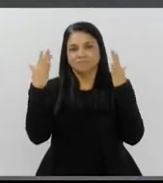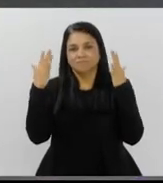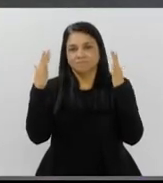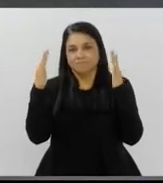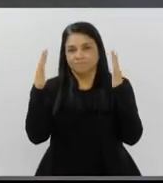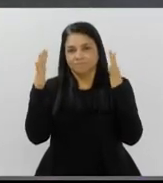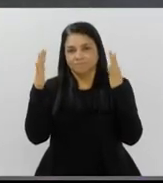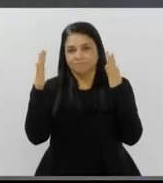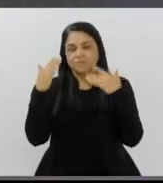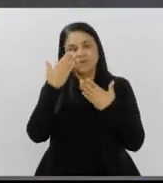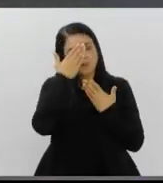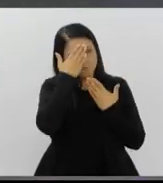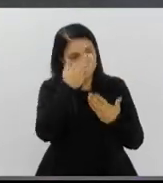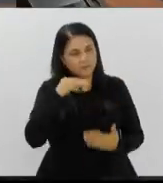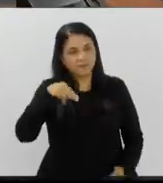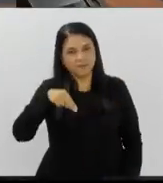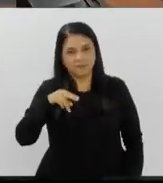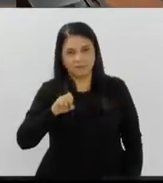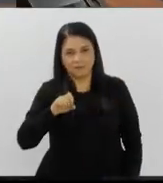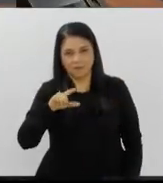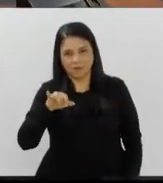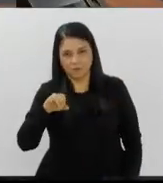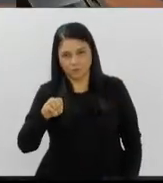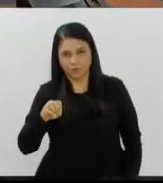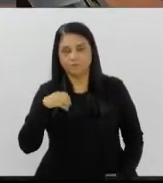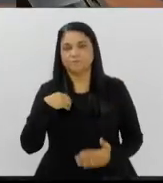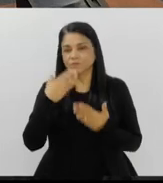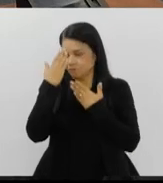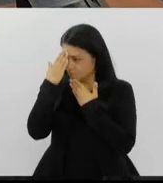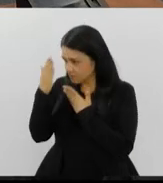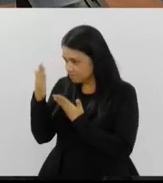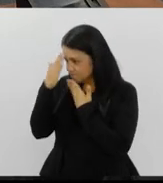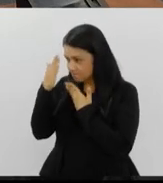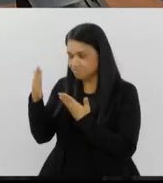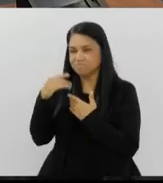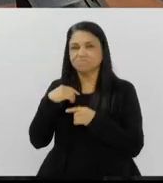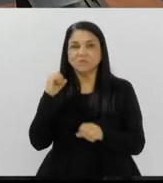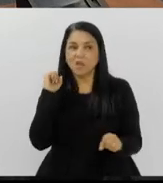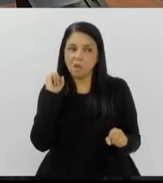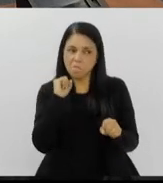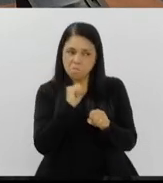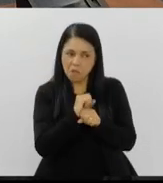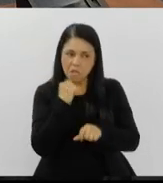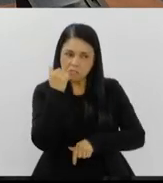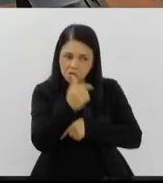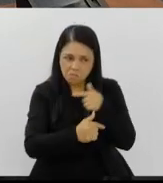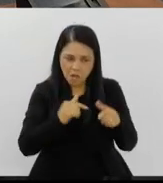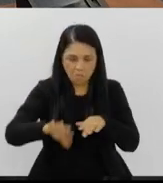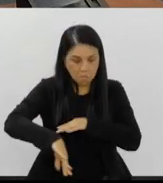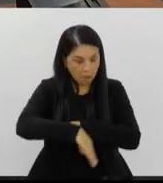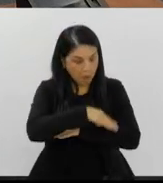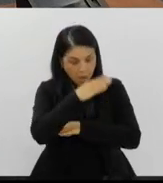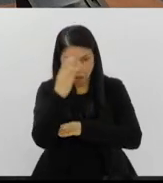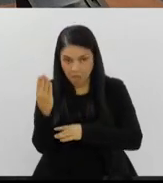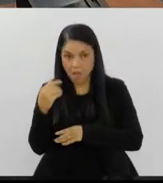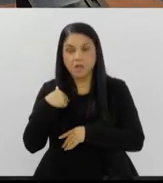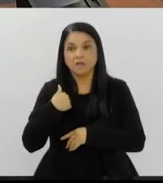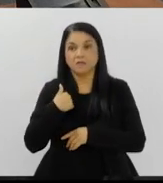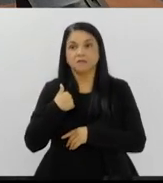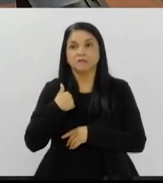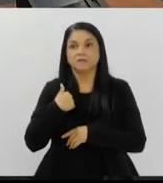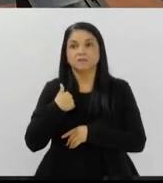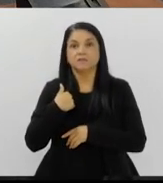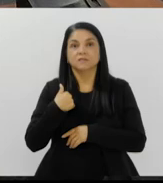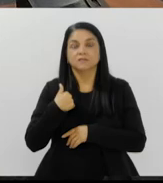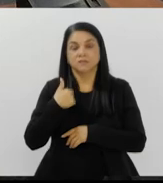Obrigada, Nélio. Muito obrigada. Eu tenho que parar com esse negócio de trabalhar 24 horas por dia, que eu já estou sendo